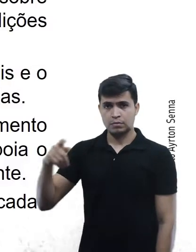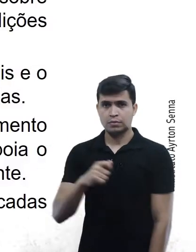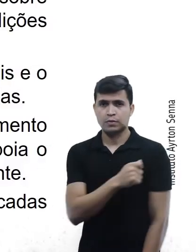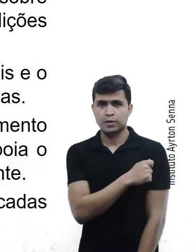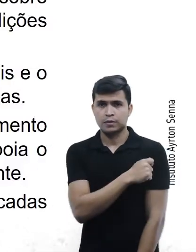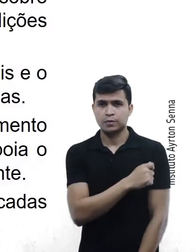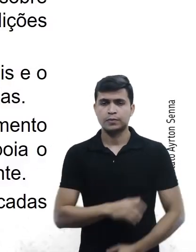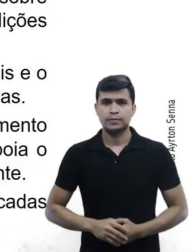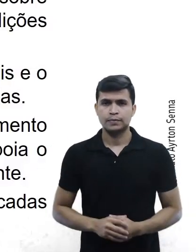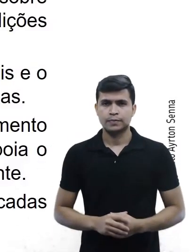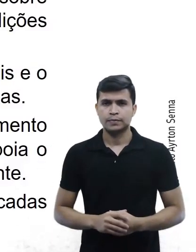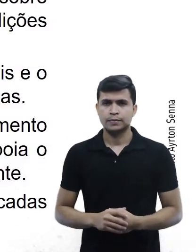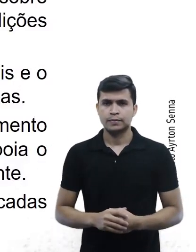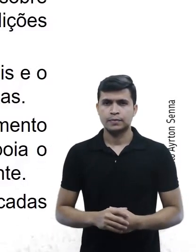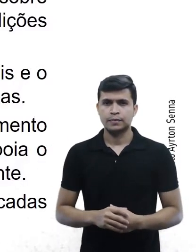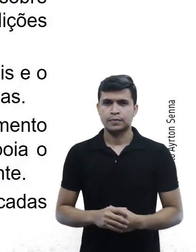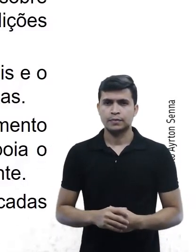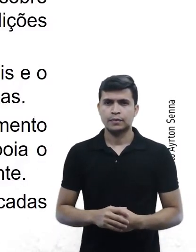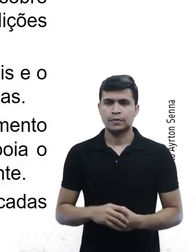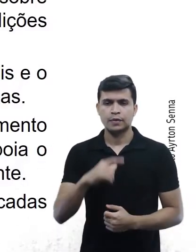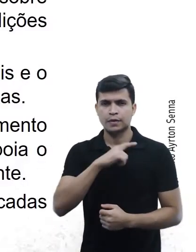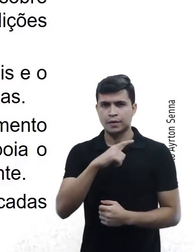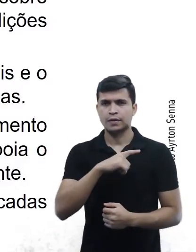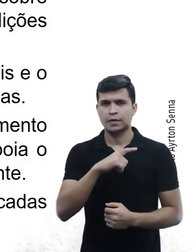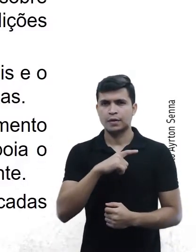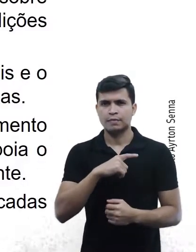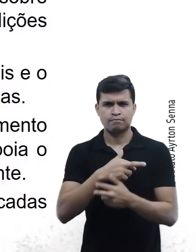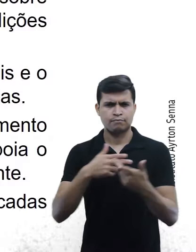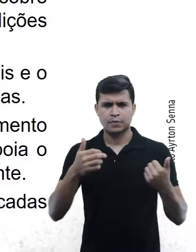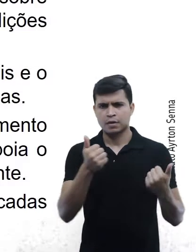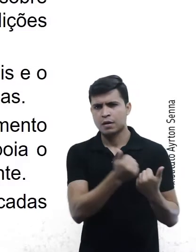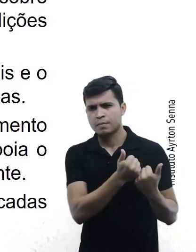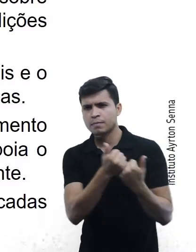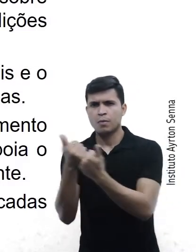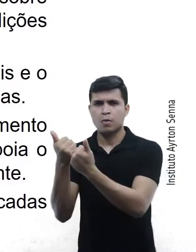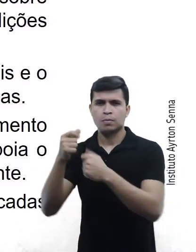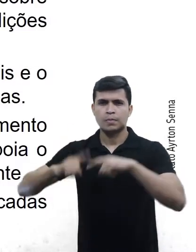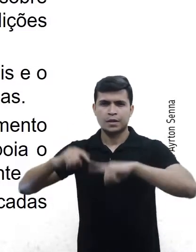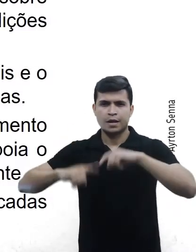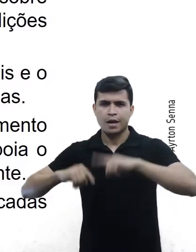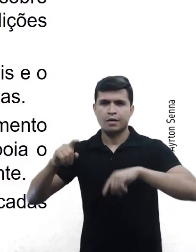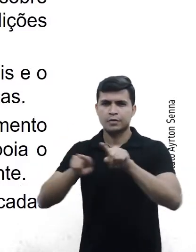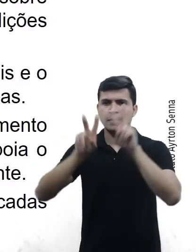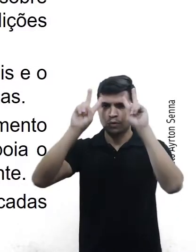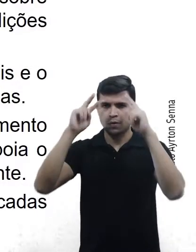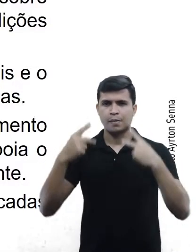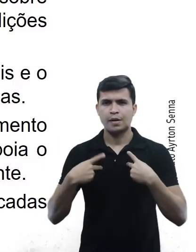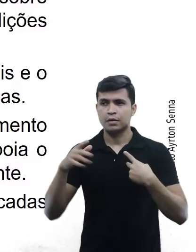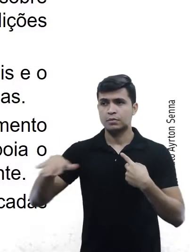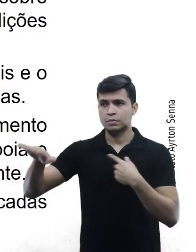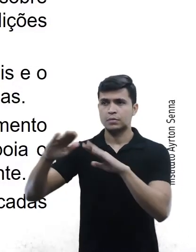estudante, alocação de recursos materiais e humanos para escolas identificadas em um contexto de